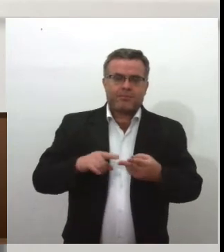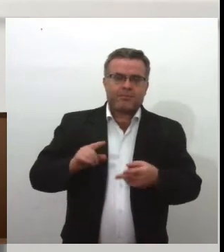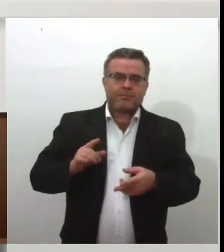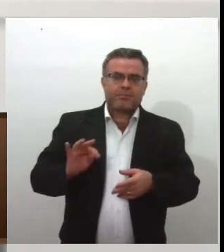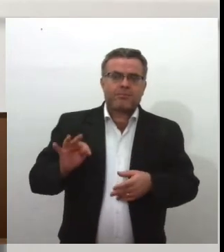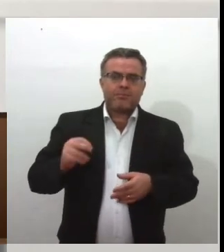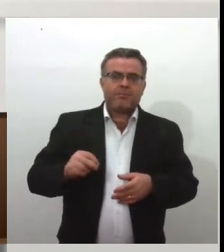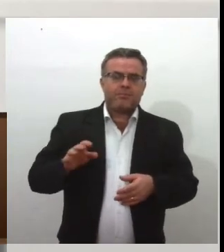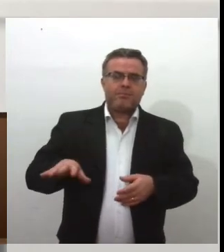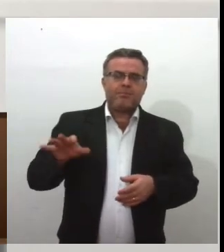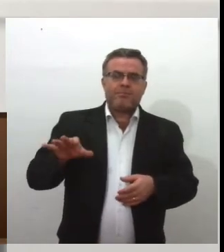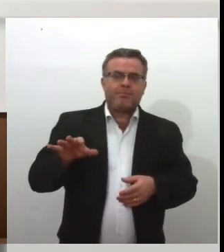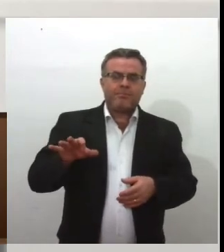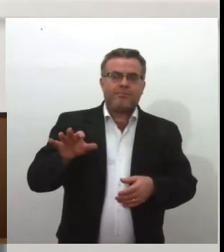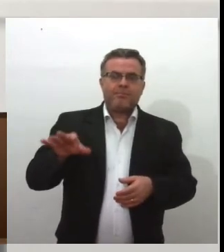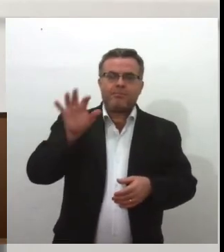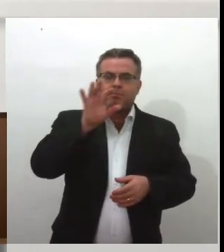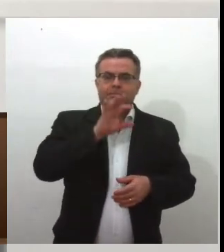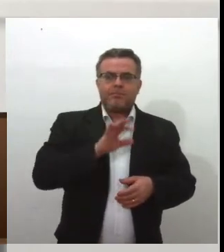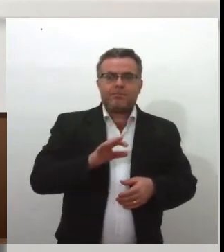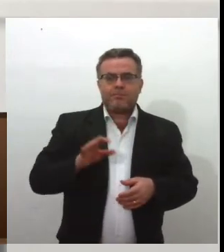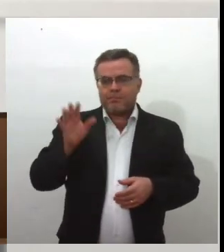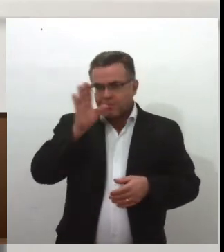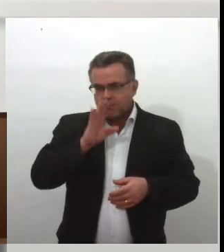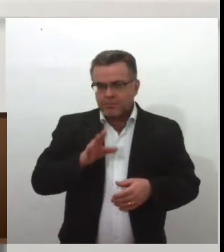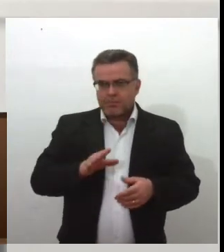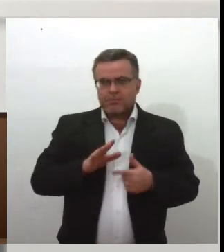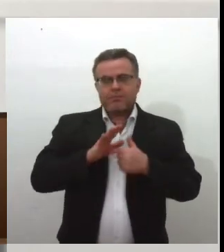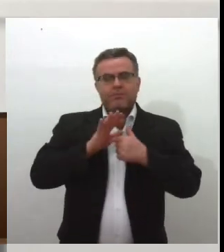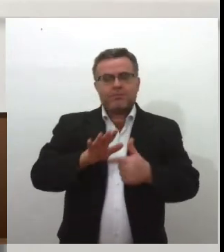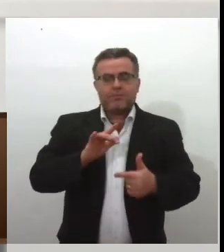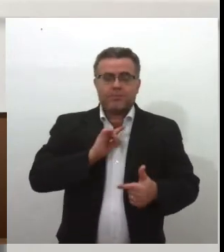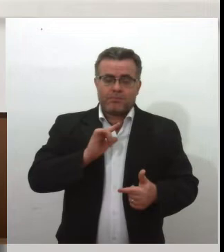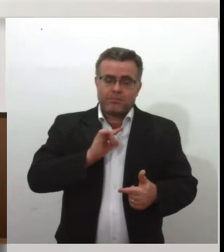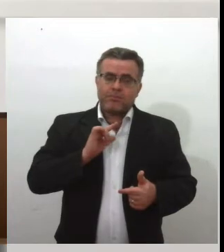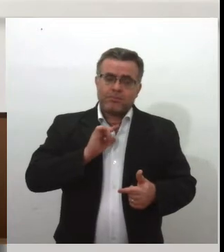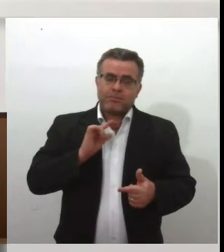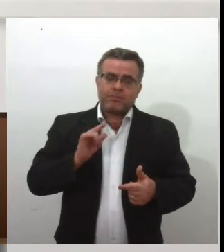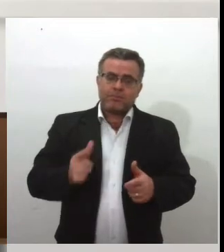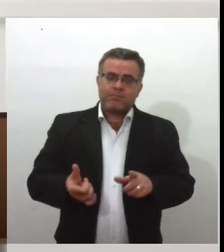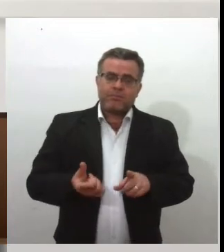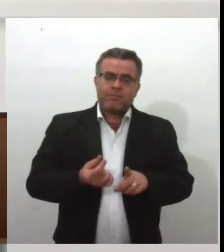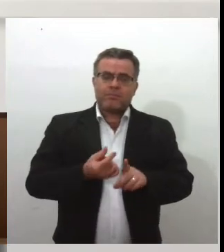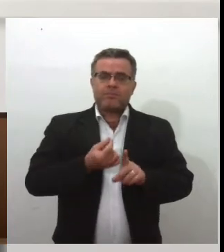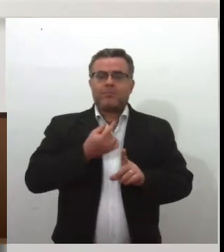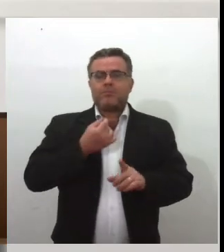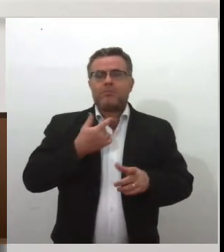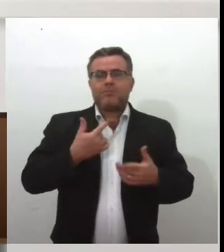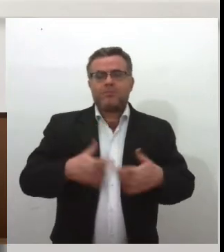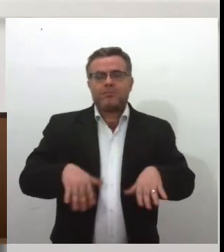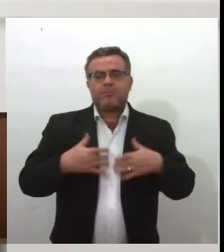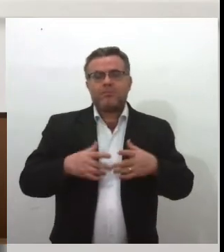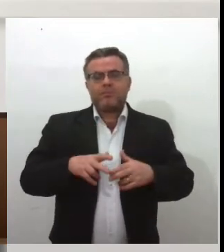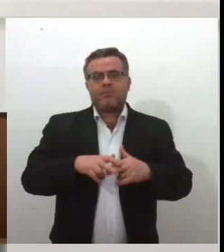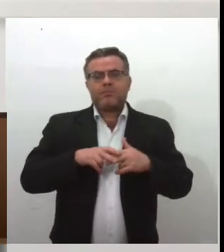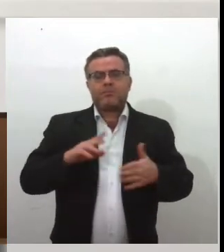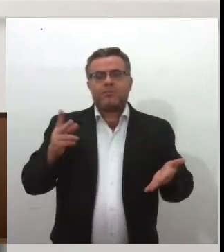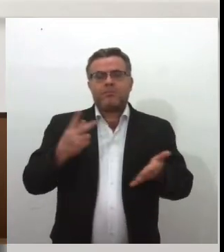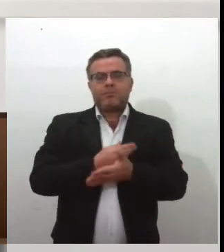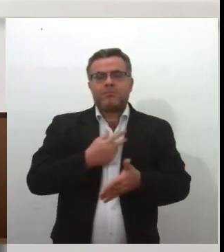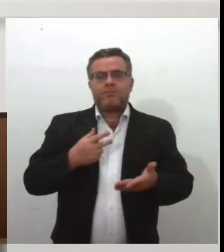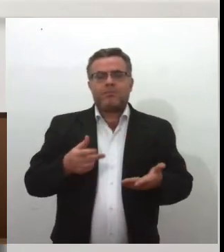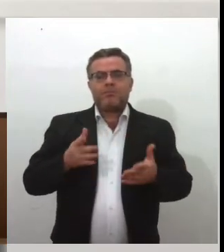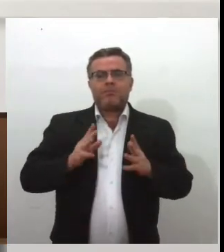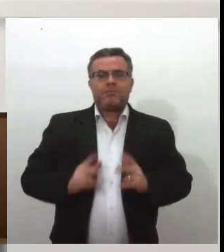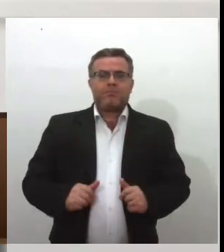Brasil, com essa incidência de câncer de pênis. E dá-se, geralmente, por conta desse asseio,